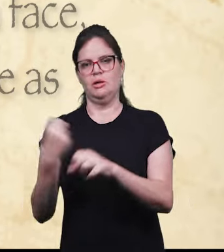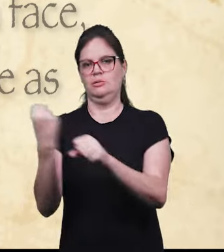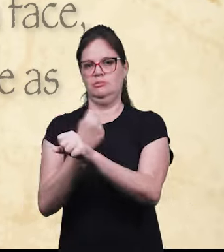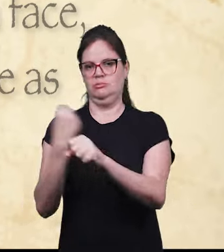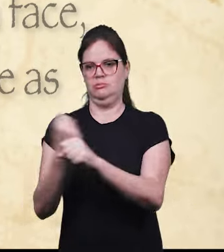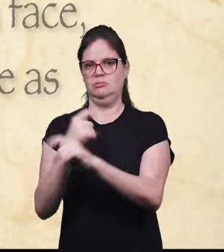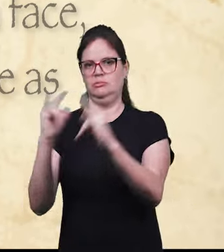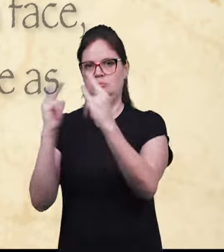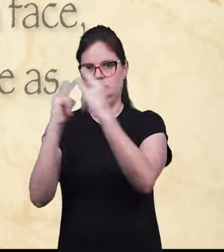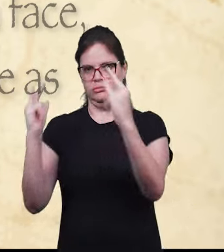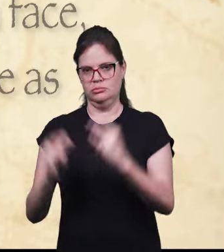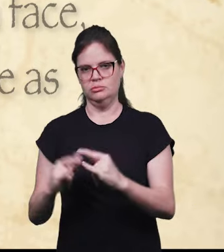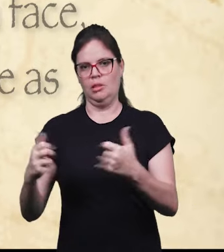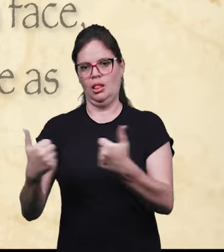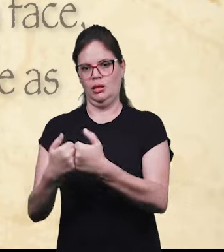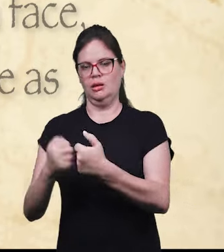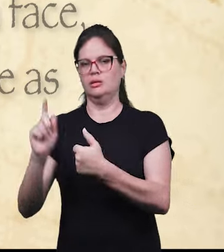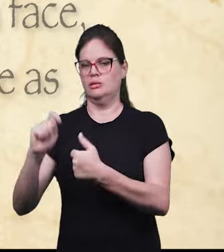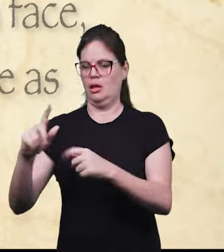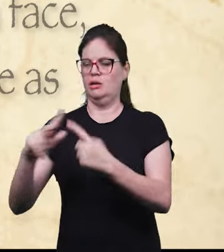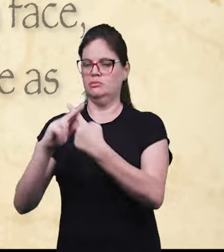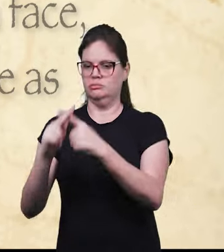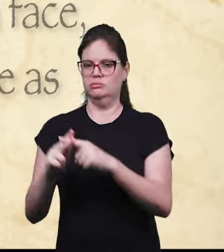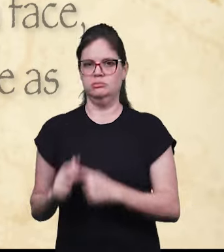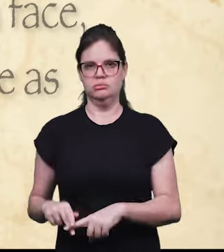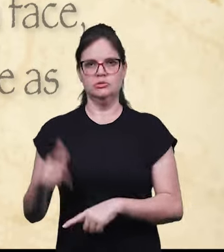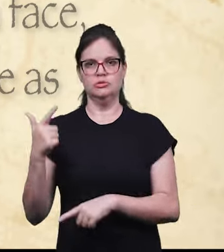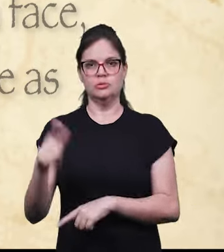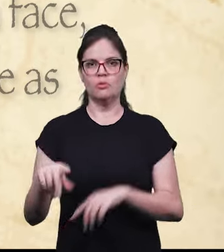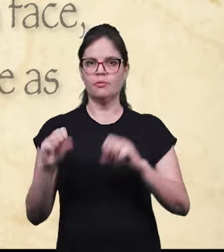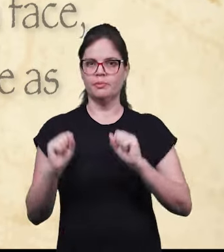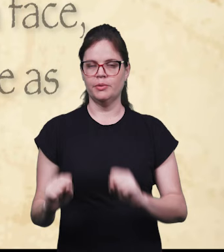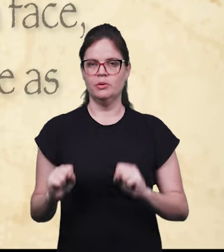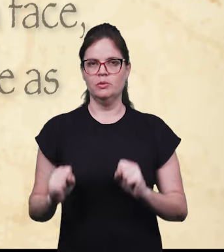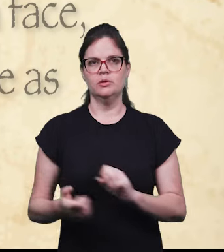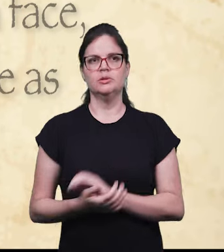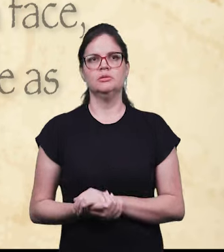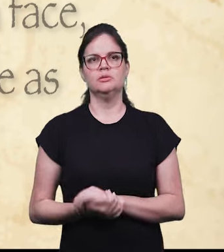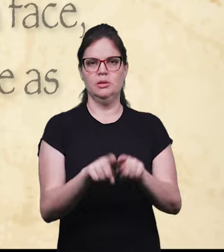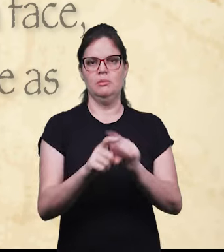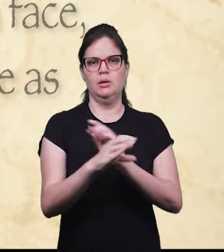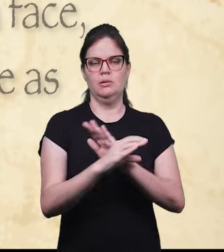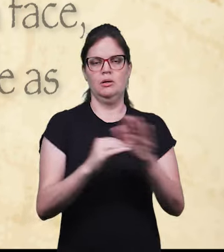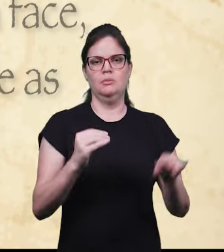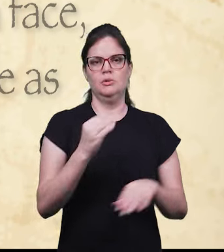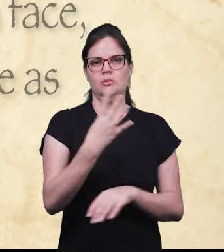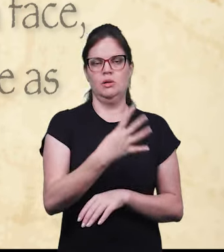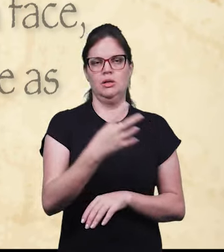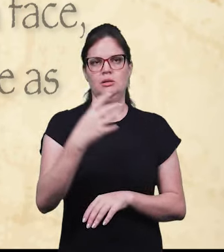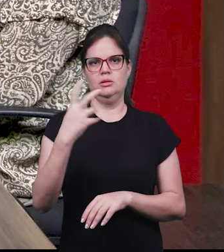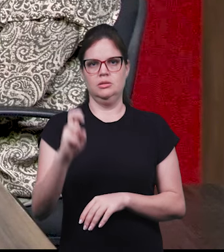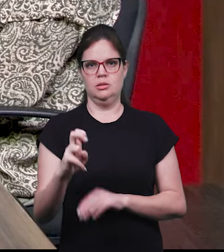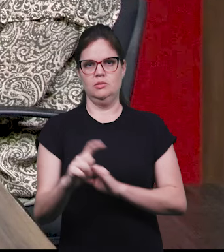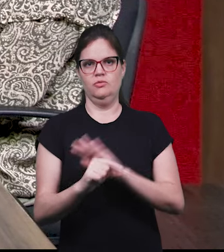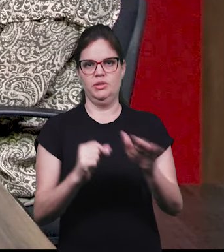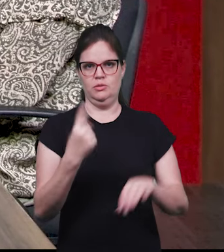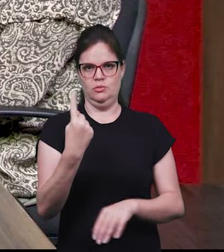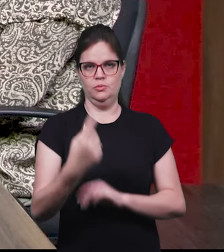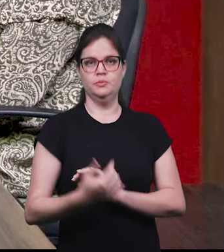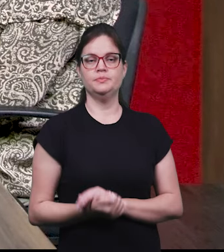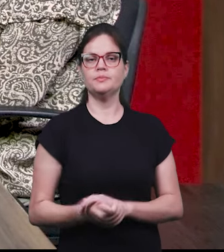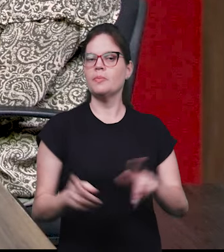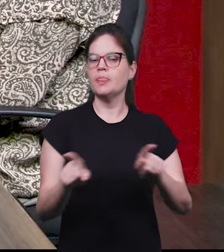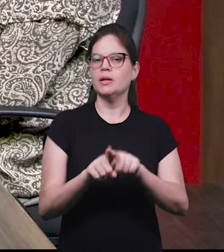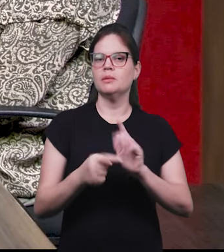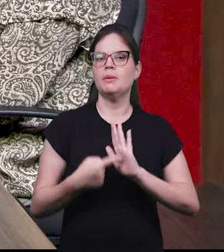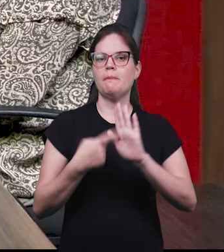novamente em 44, 28 e 45, versículo 1. E